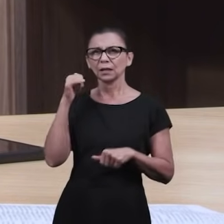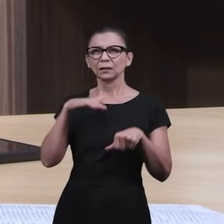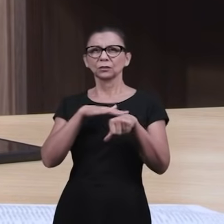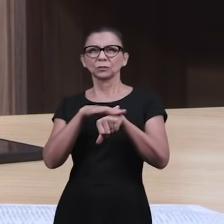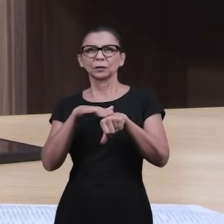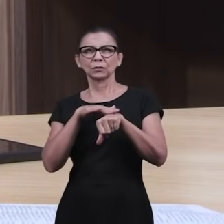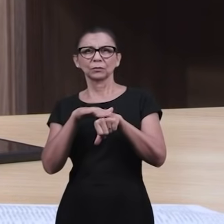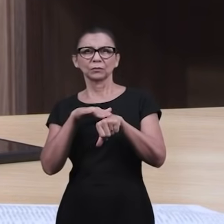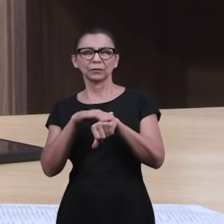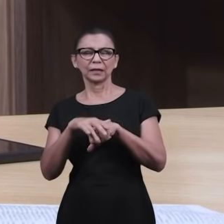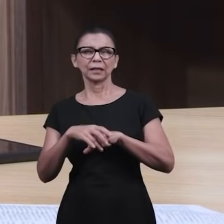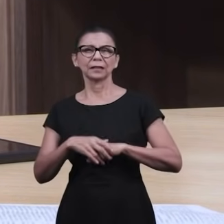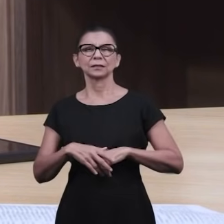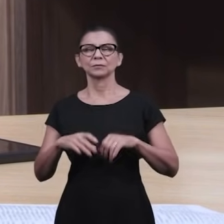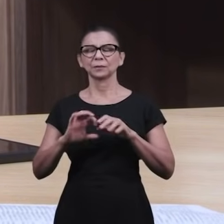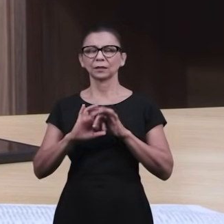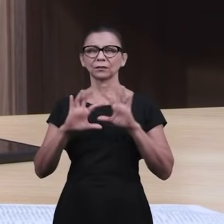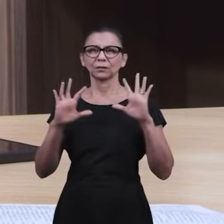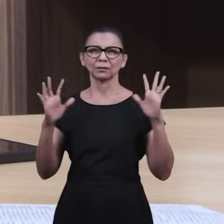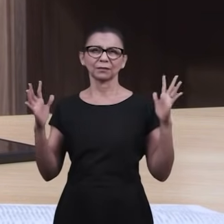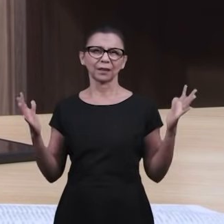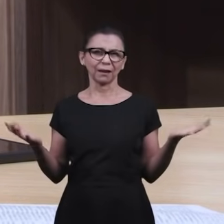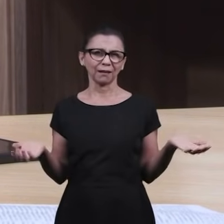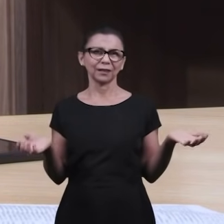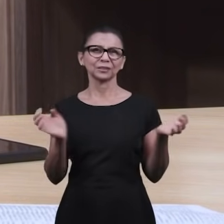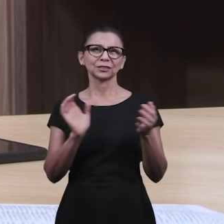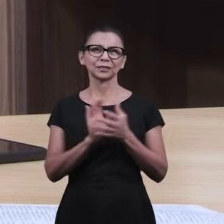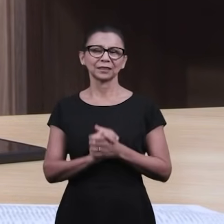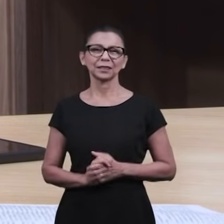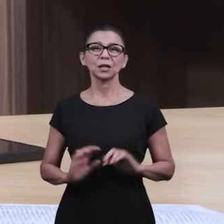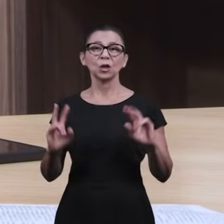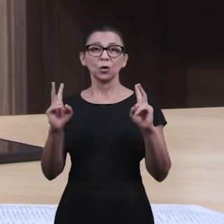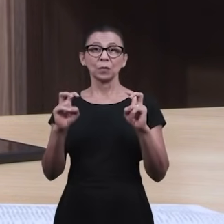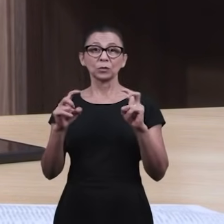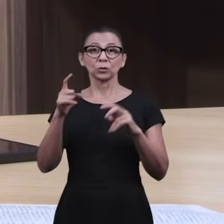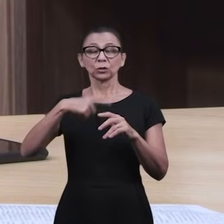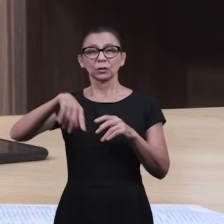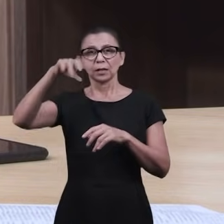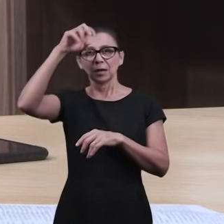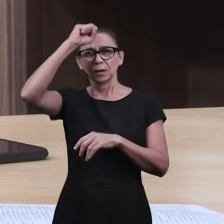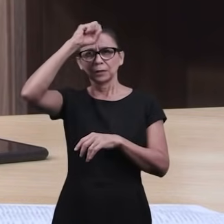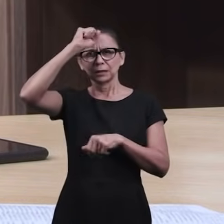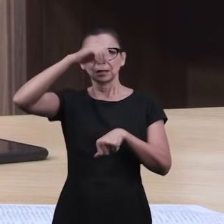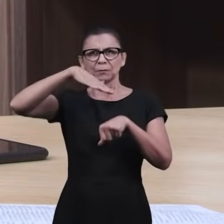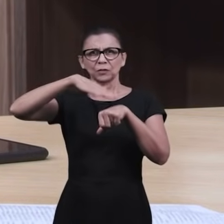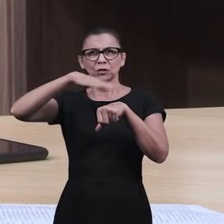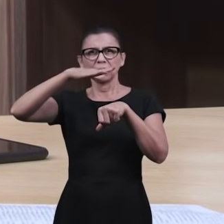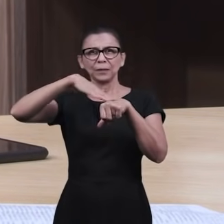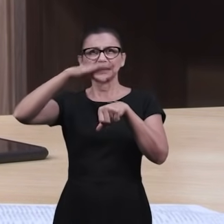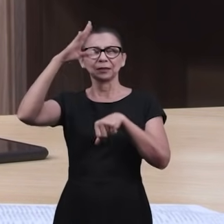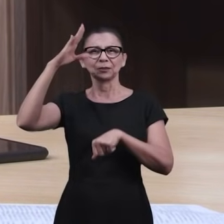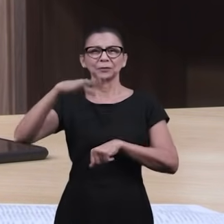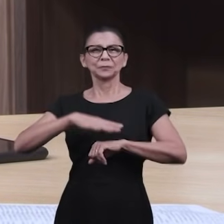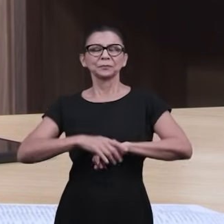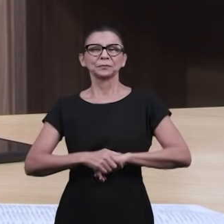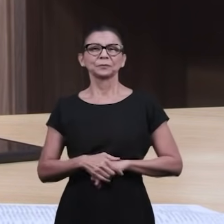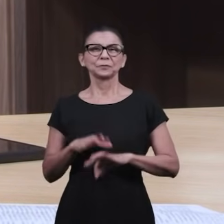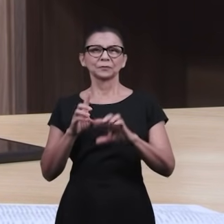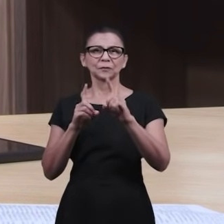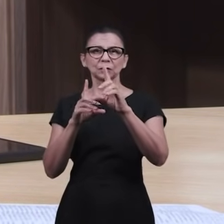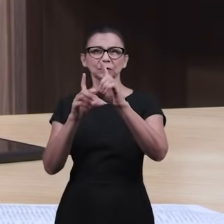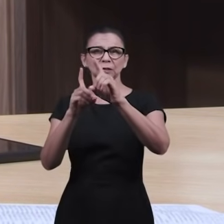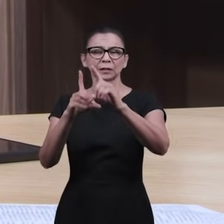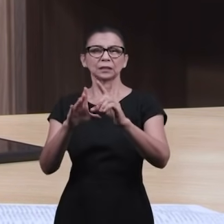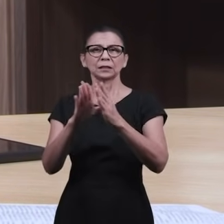com uma certa informalidade, sempre tratar de algum assunto que nos faz aprender mais, crescer mais naquilo que é a